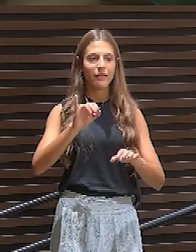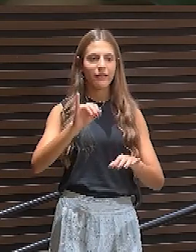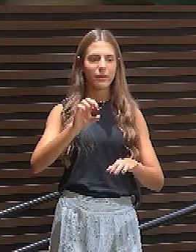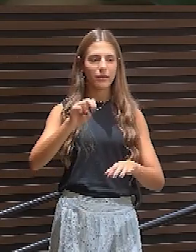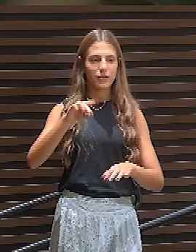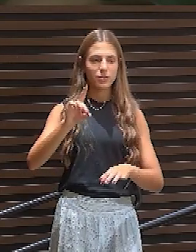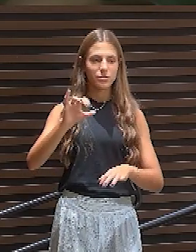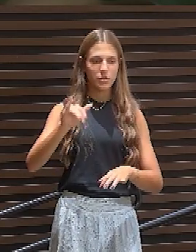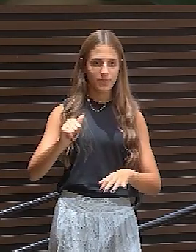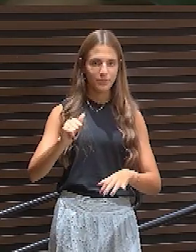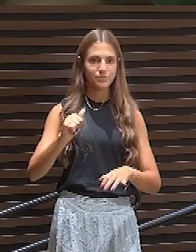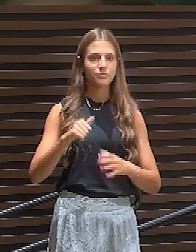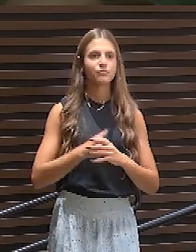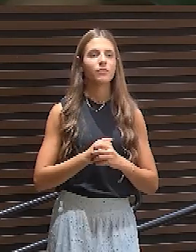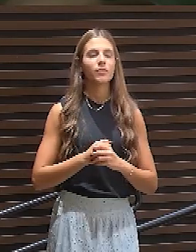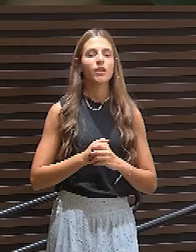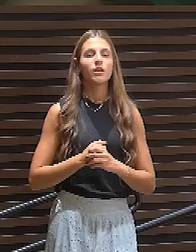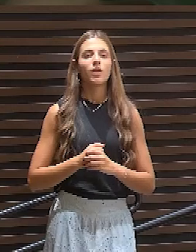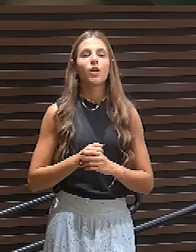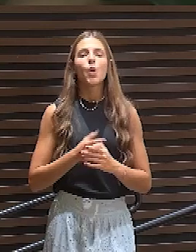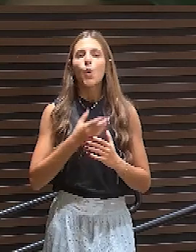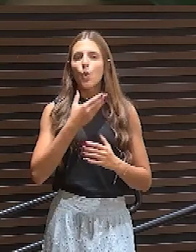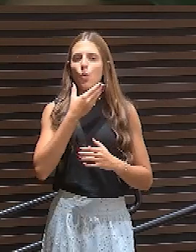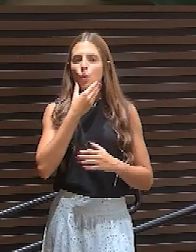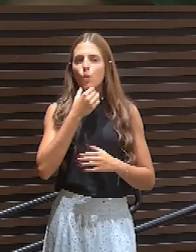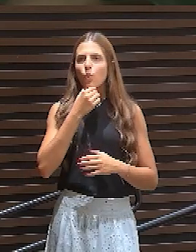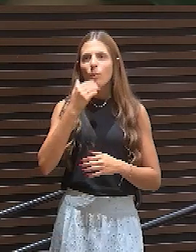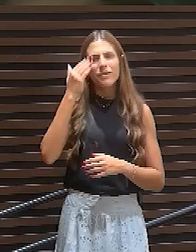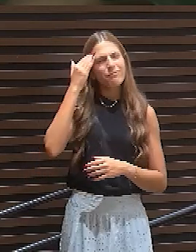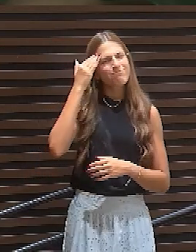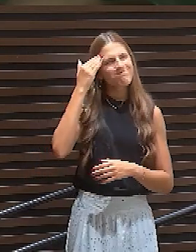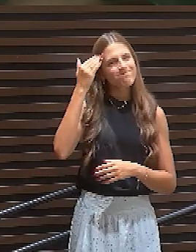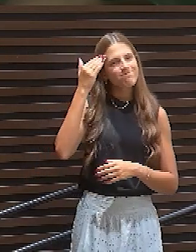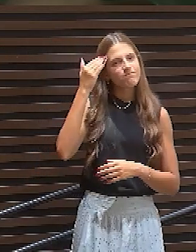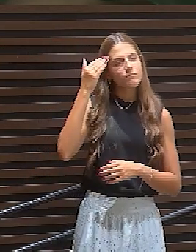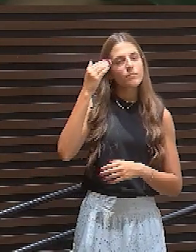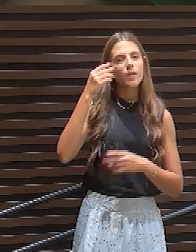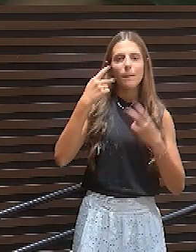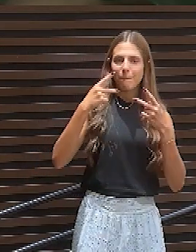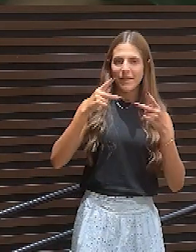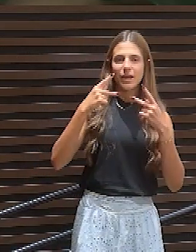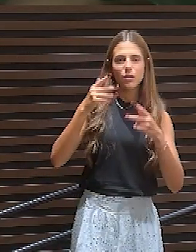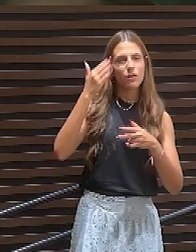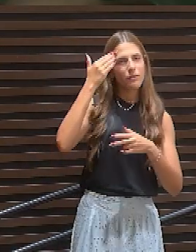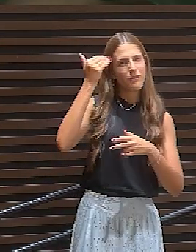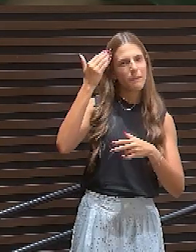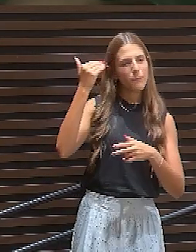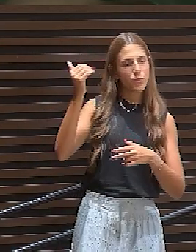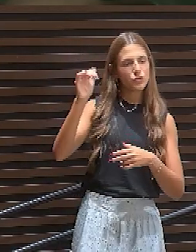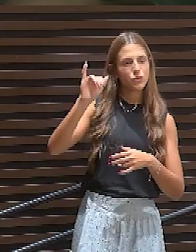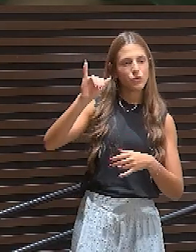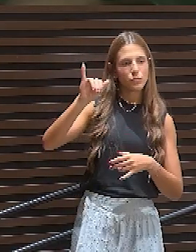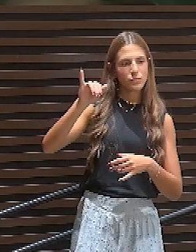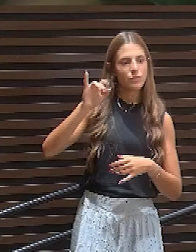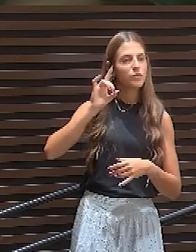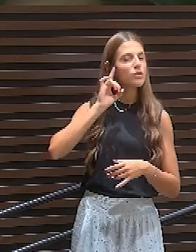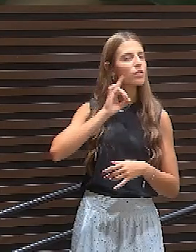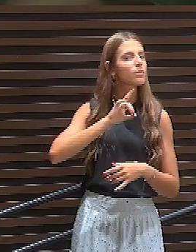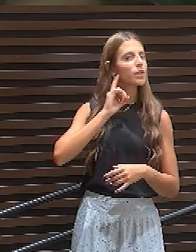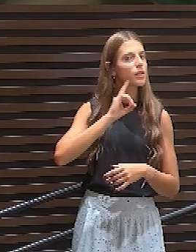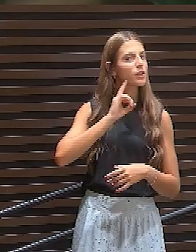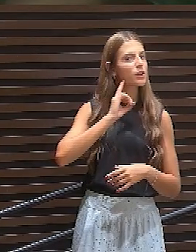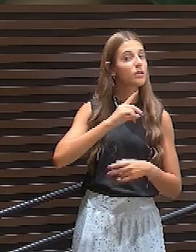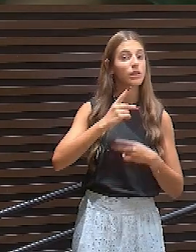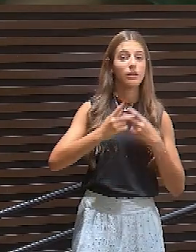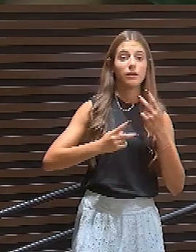O John Piper, que é um pregador americano muito precioso, ele